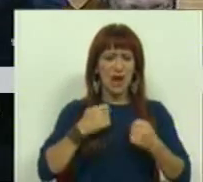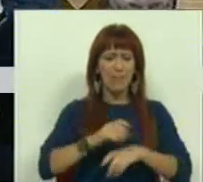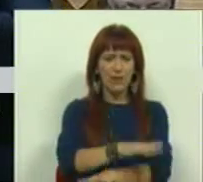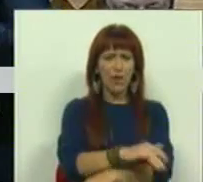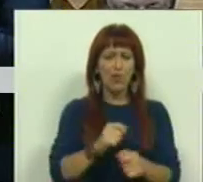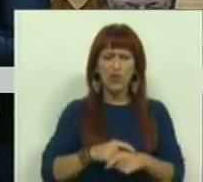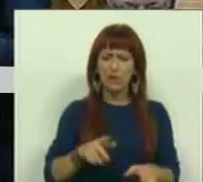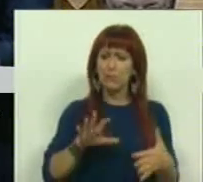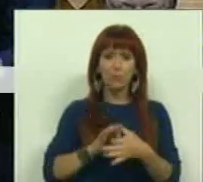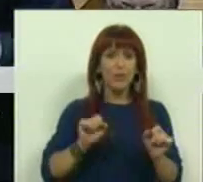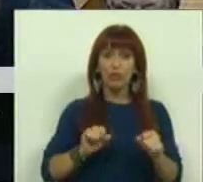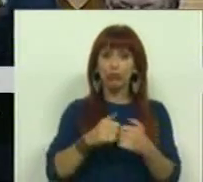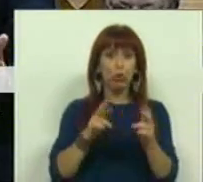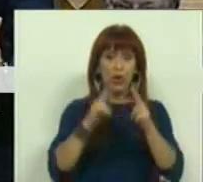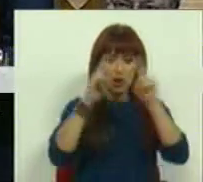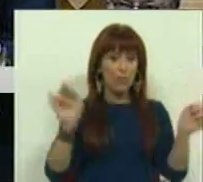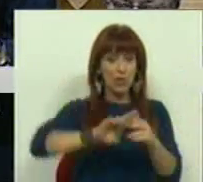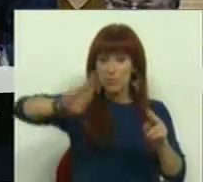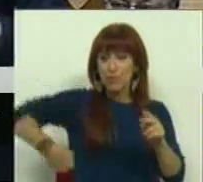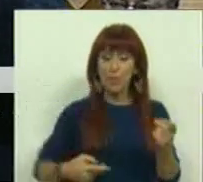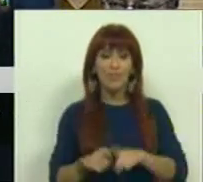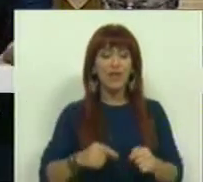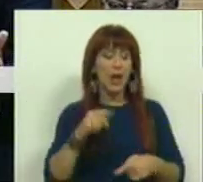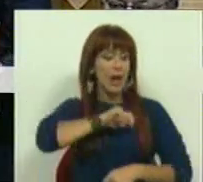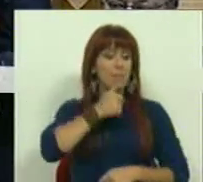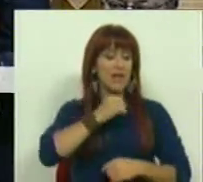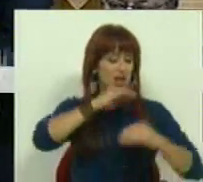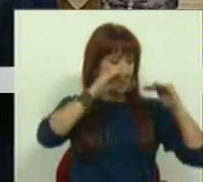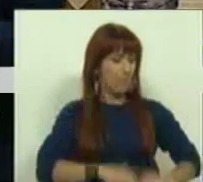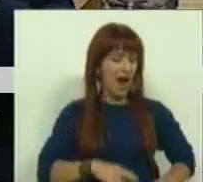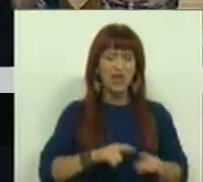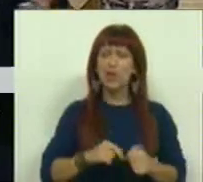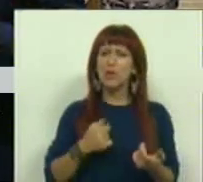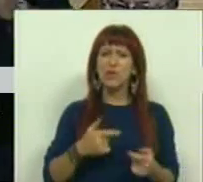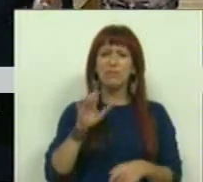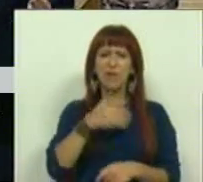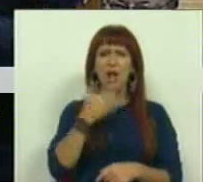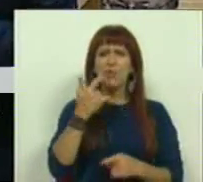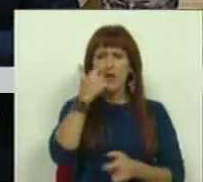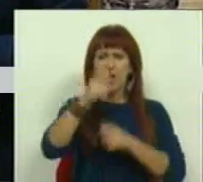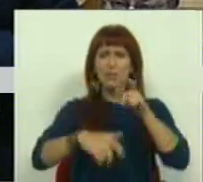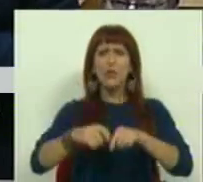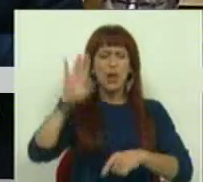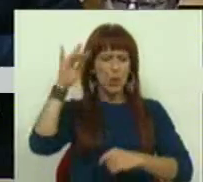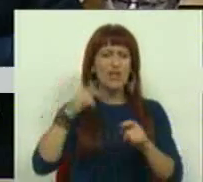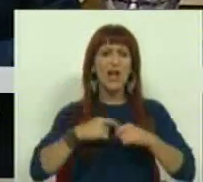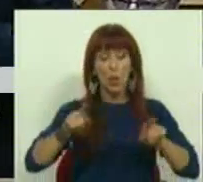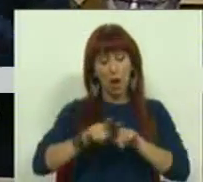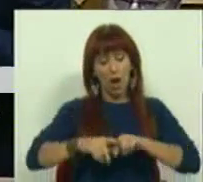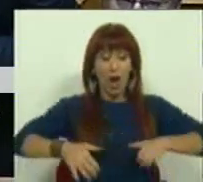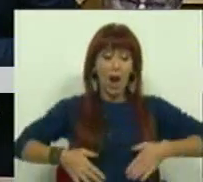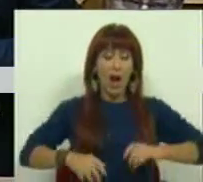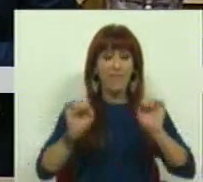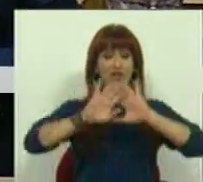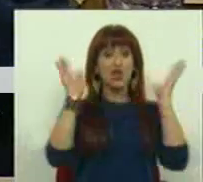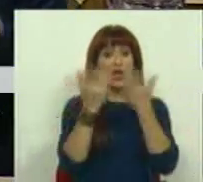pontes, todas as medidas para baixar o salário, para abusar as pessoas, eu sei que são a sua resposta à greve geral. Mas,